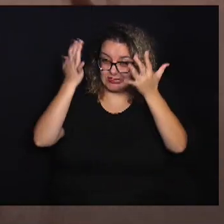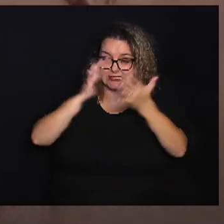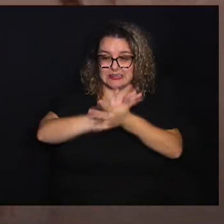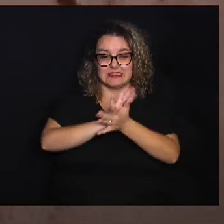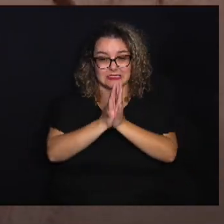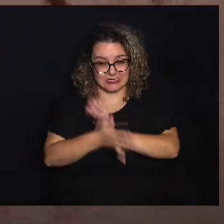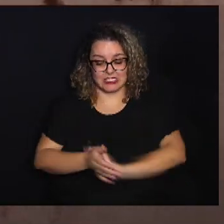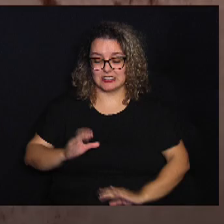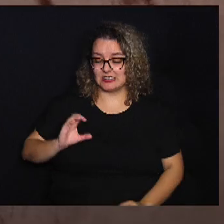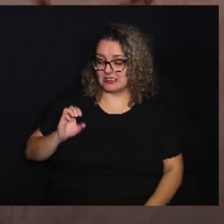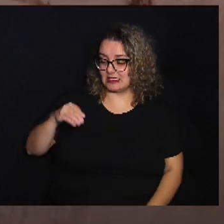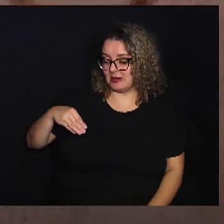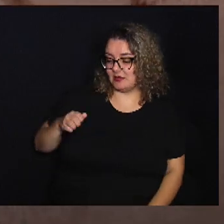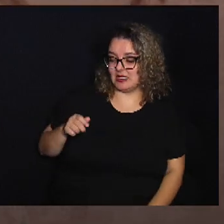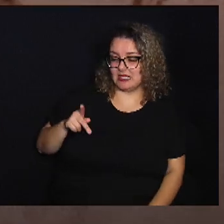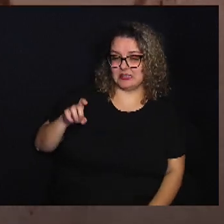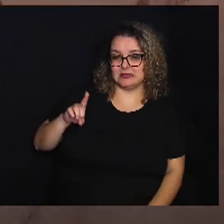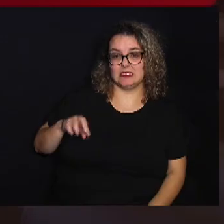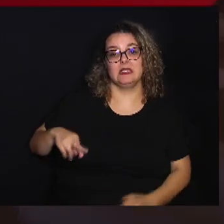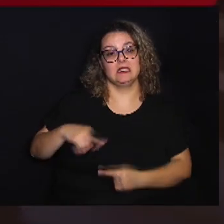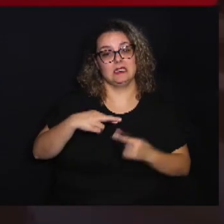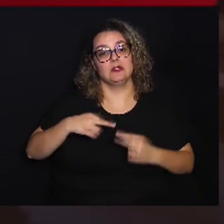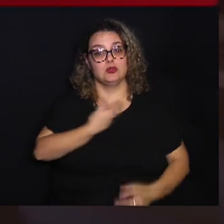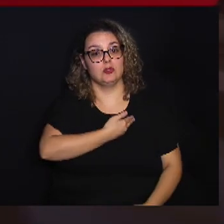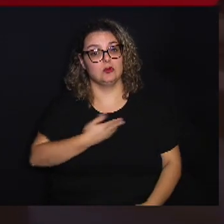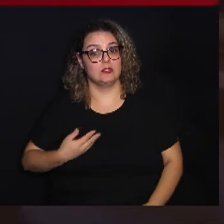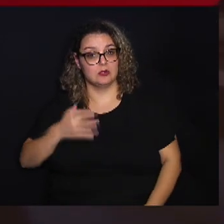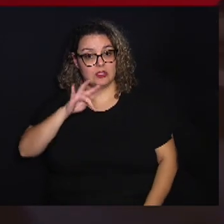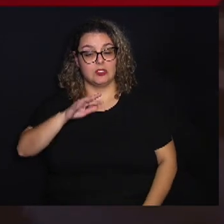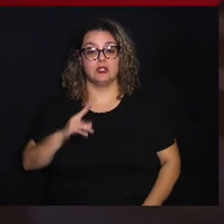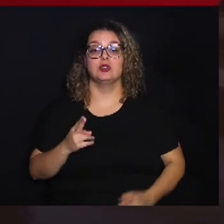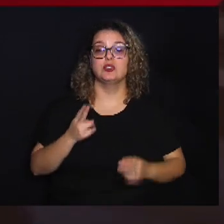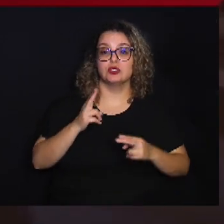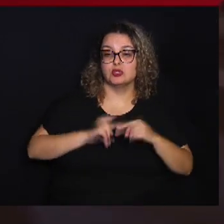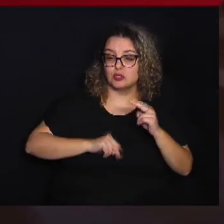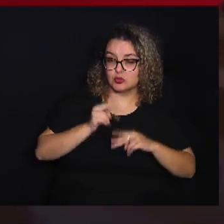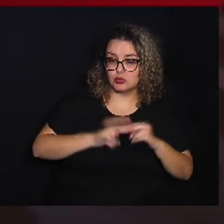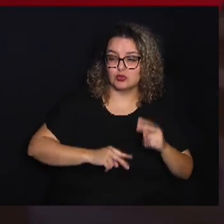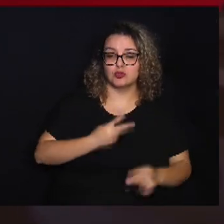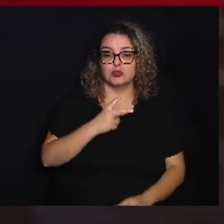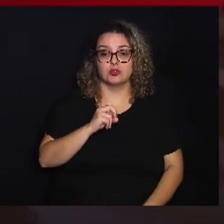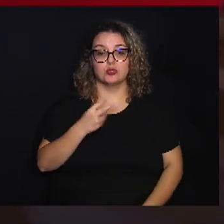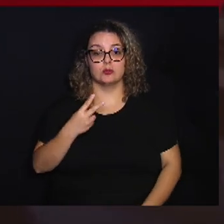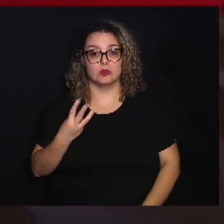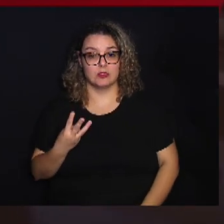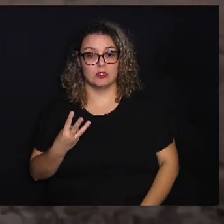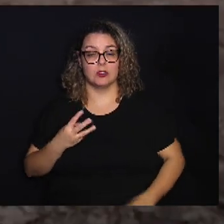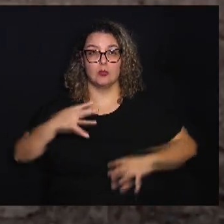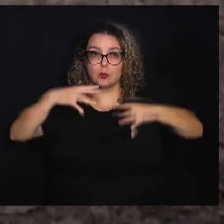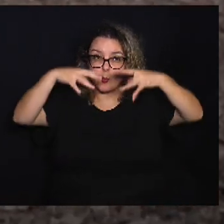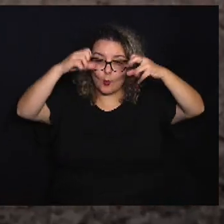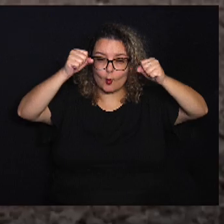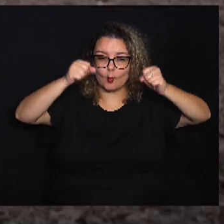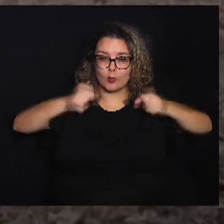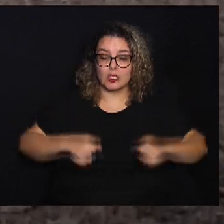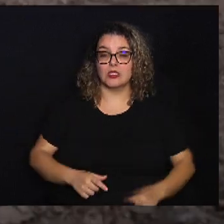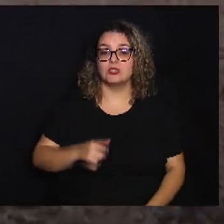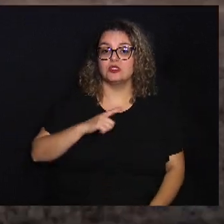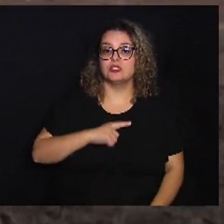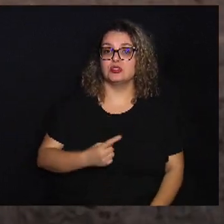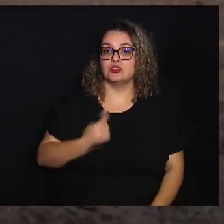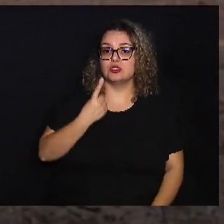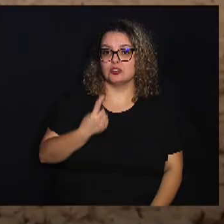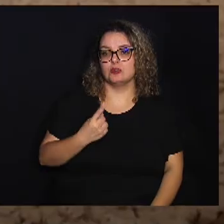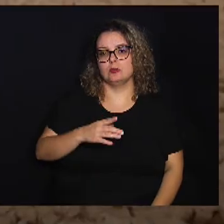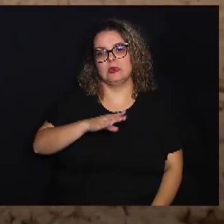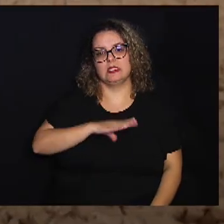CEMADEM, órgão ligado ao governo federal, em junho de 2023, quando a seca ganhou força, havia uma cidade sobre seca